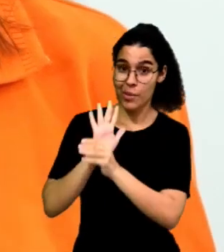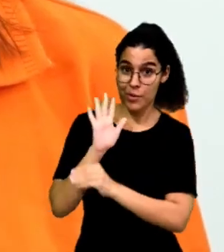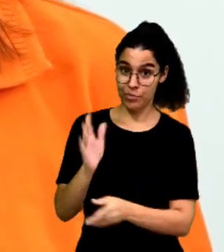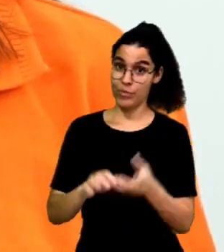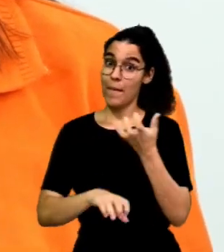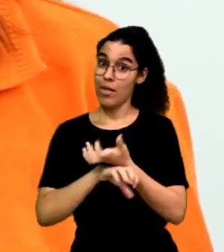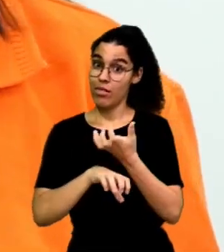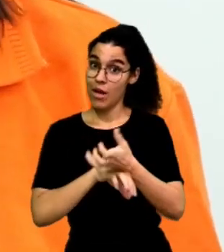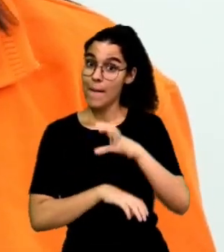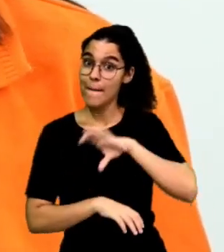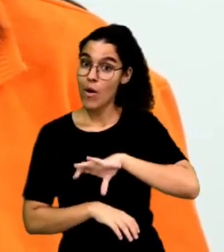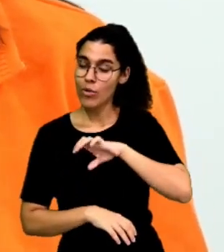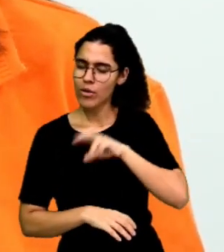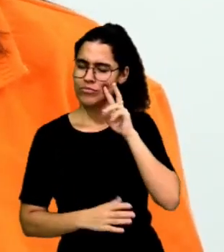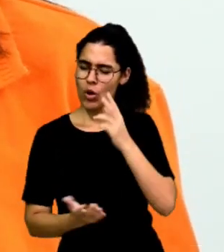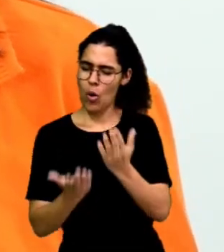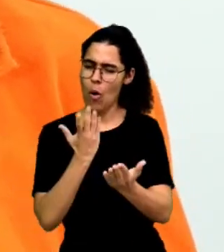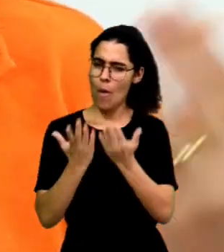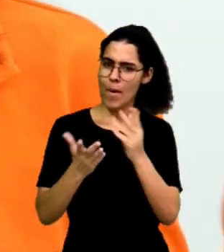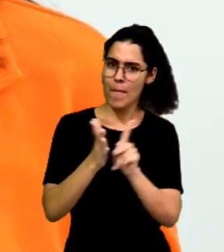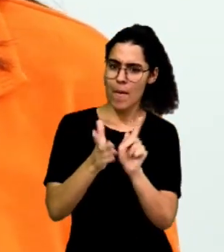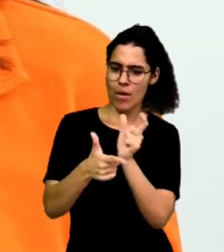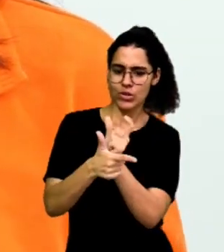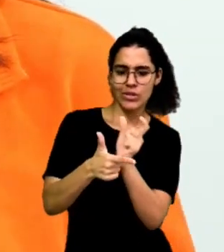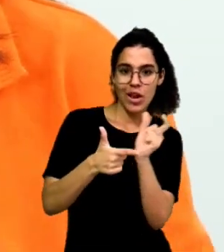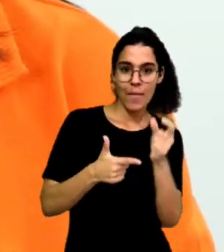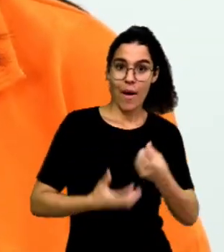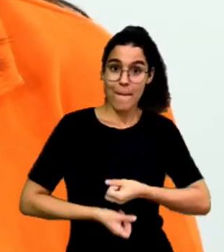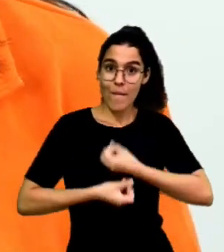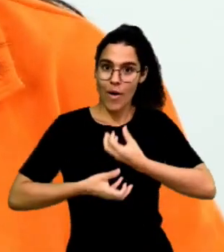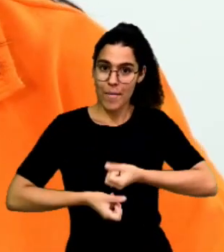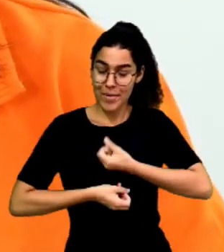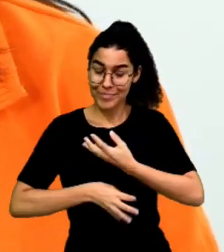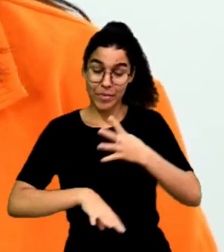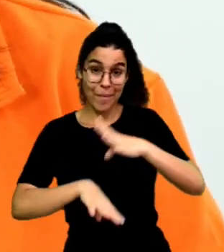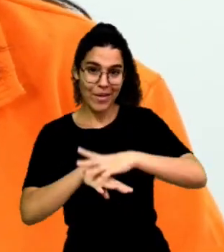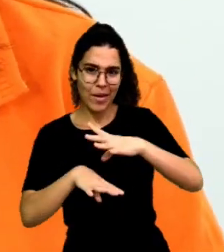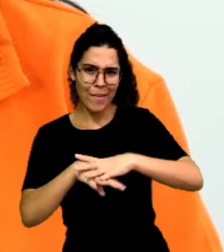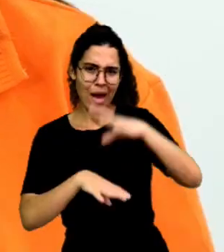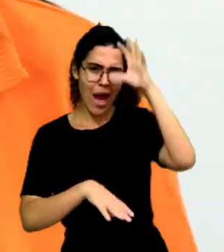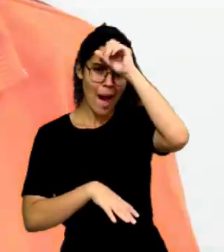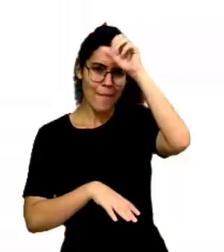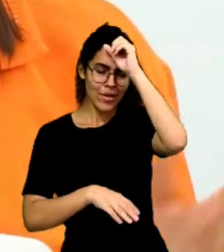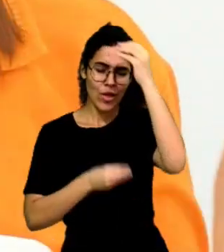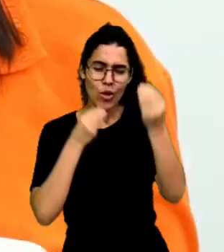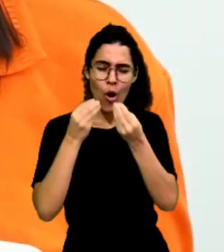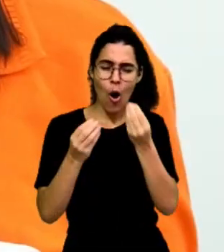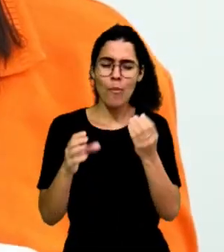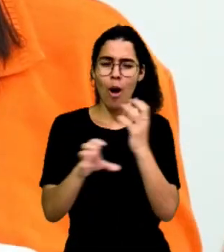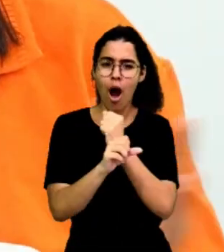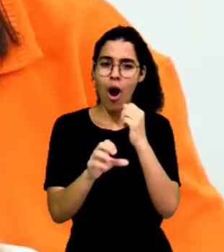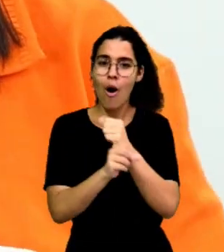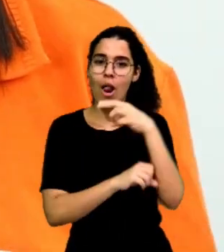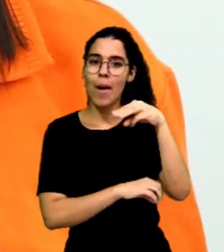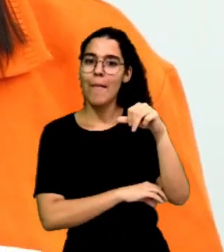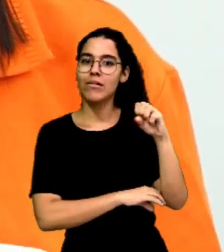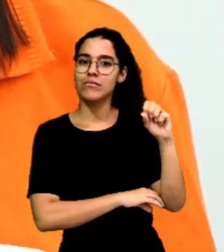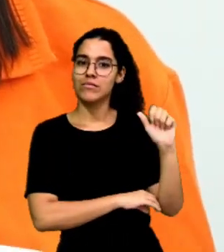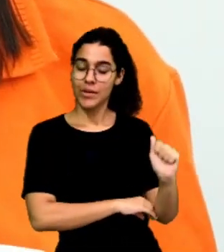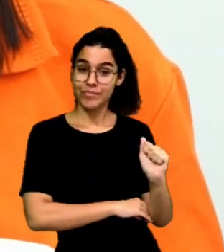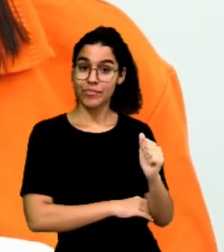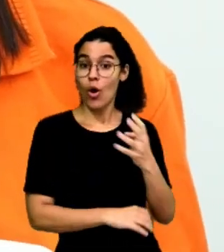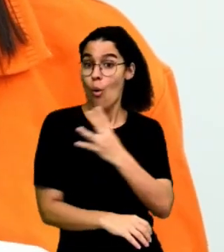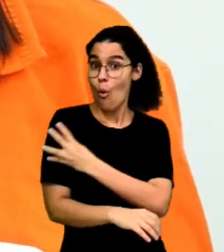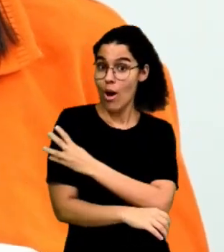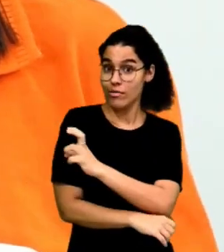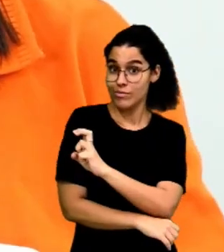portuguesa, comparar sílabas em um poema. E em matemática, aprendendo a medir massa. Já para os estudantes do quarto e quinto